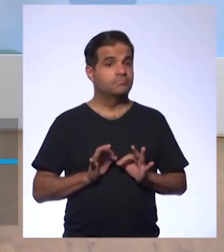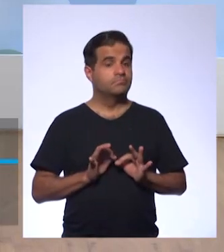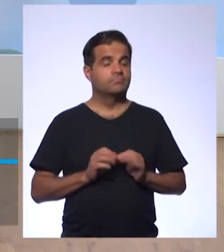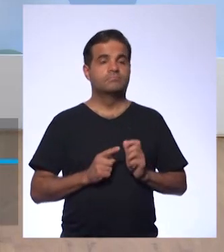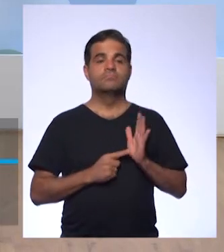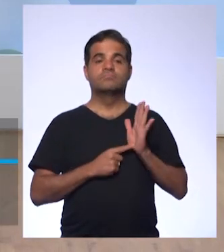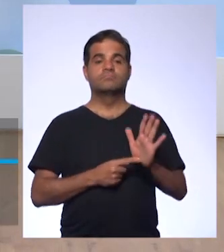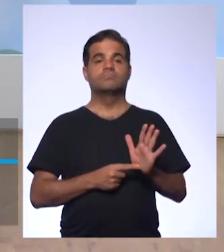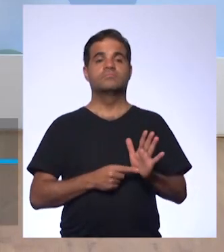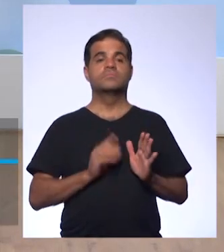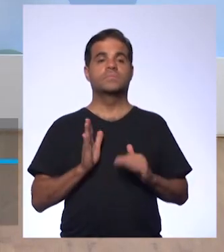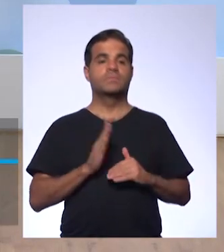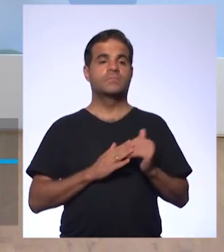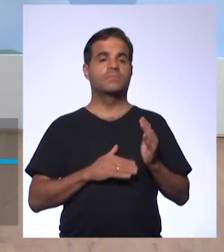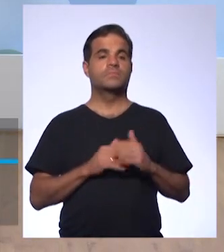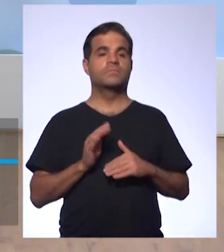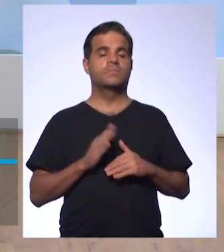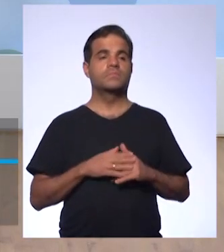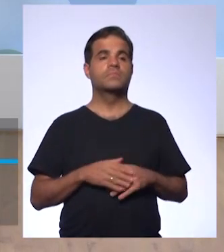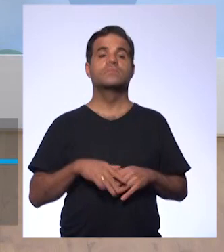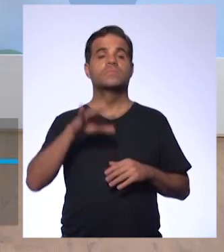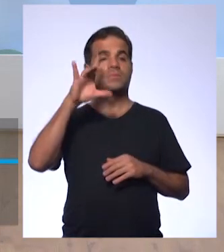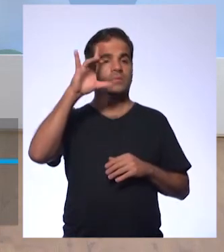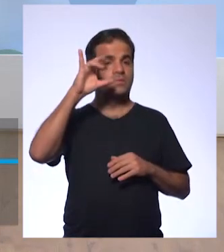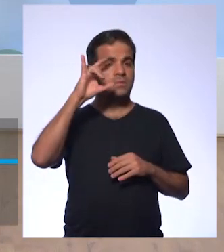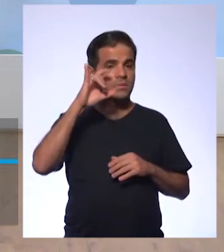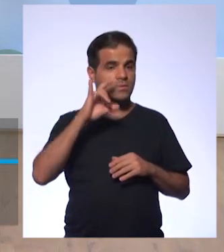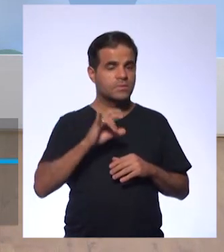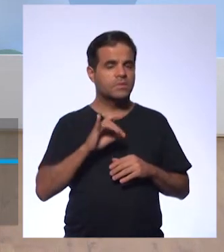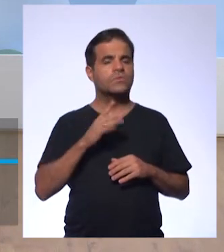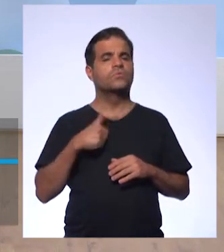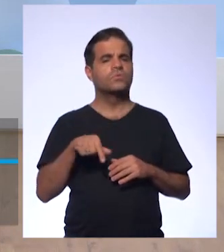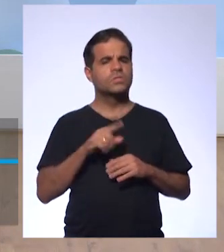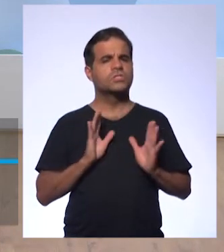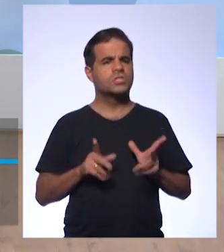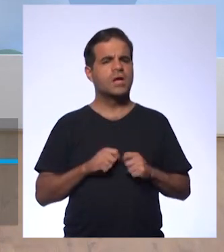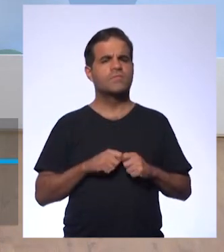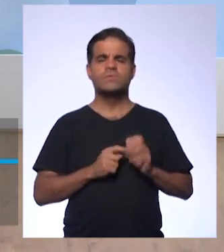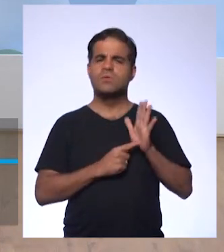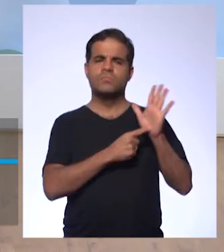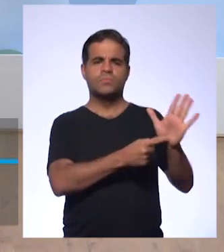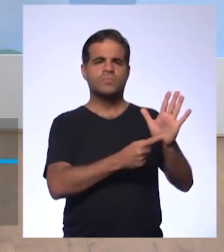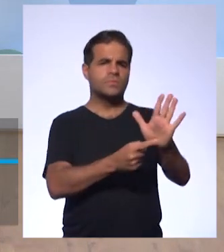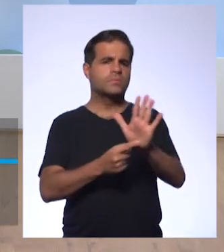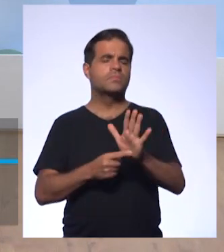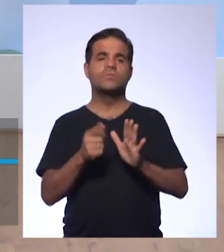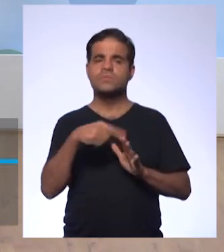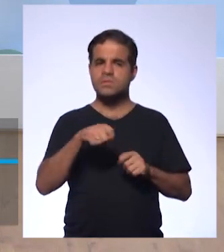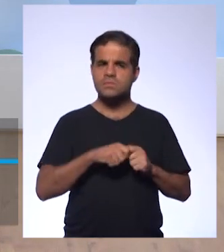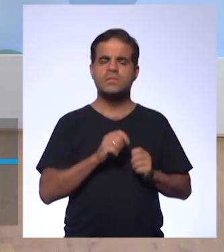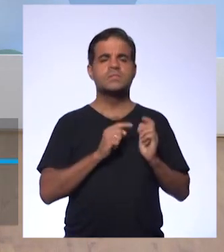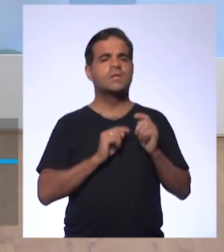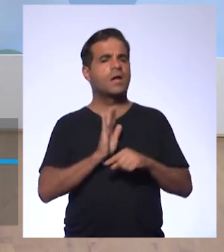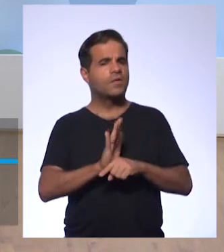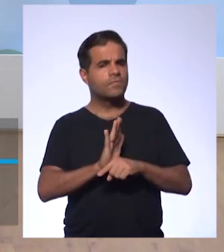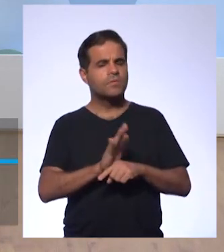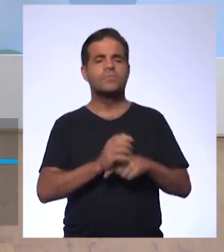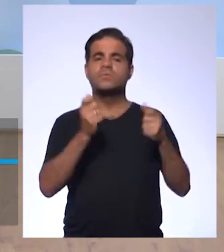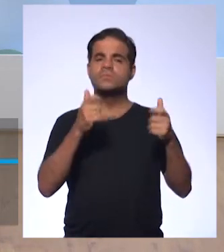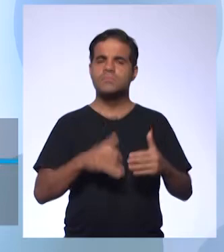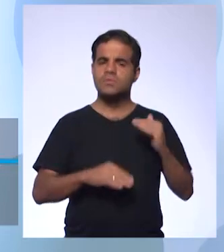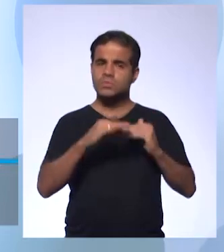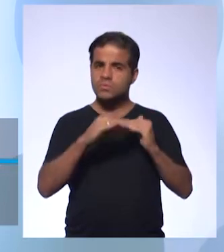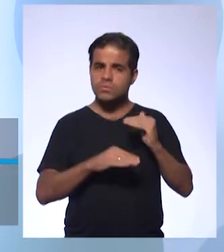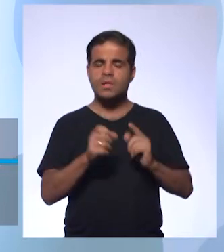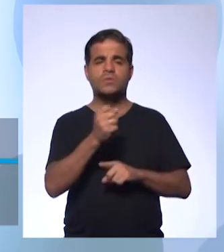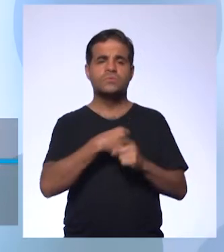puxar, então, já para a prática do Instagram para cá, porque lá a gente fez até alguns apontamentos para que vocês mostrassem filmes que falassem sobre